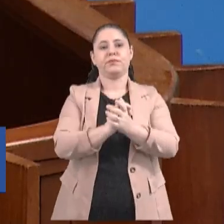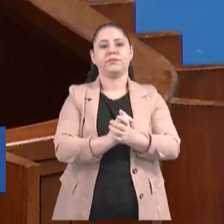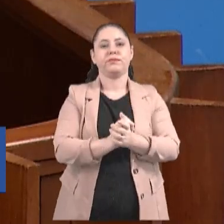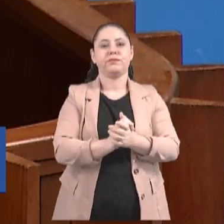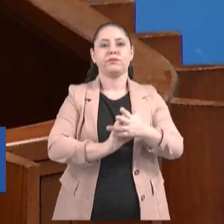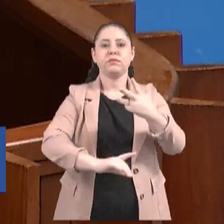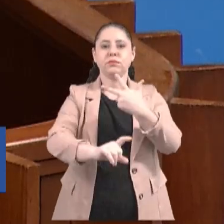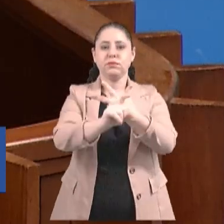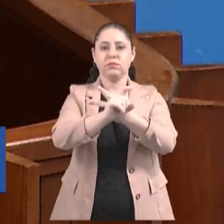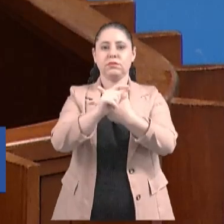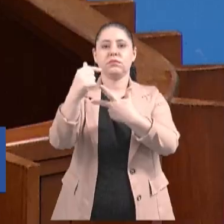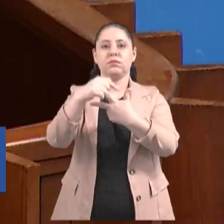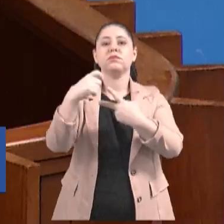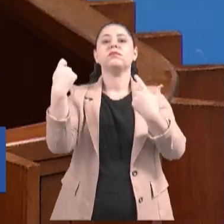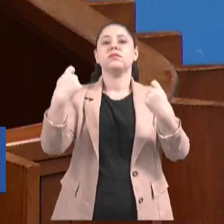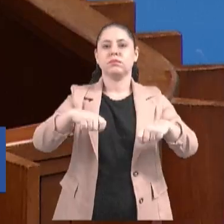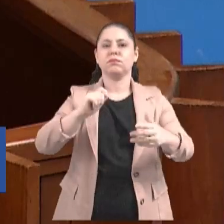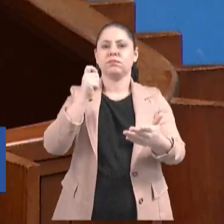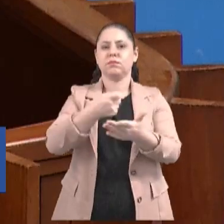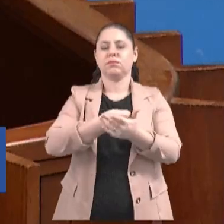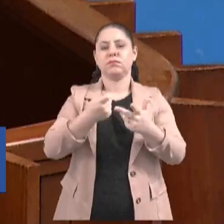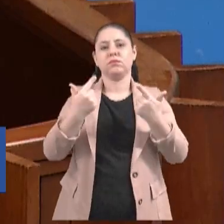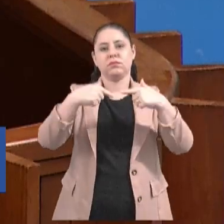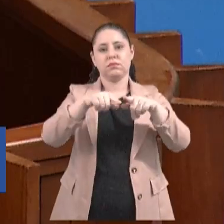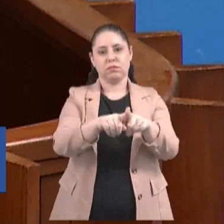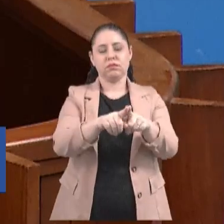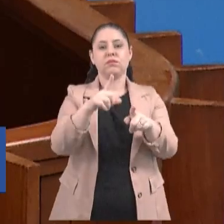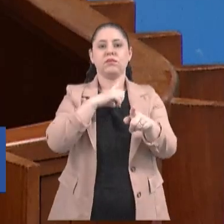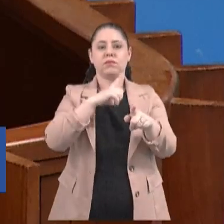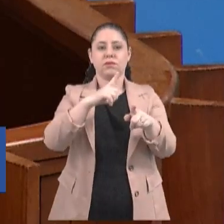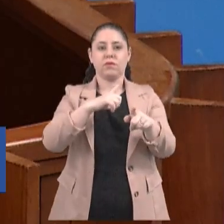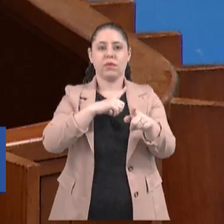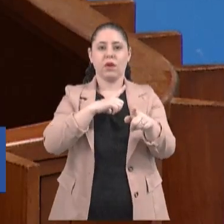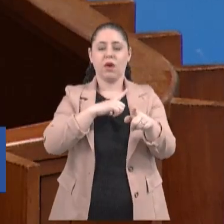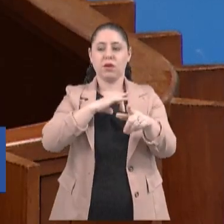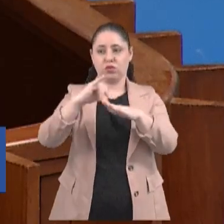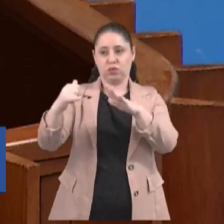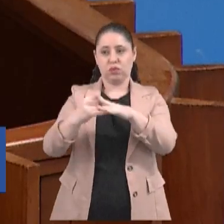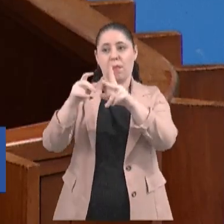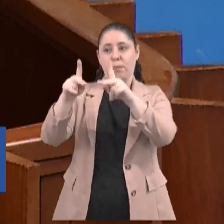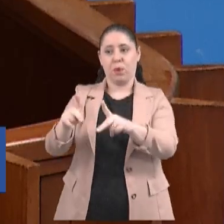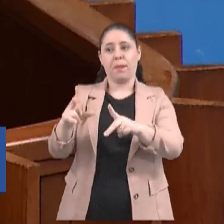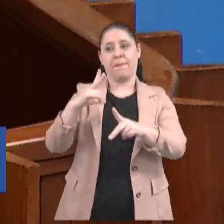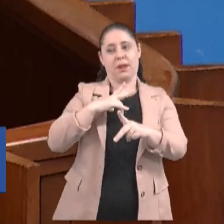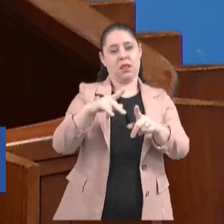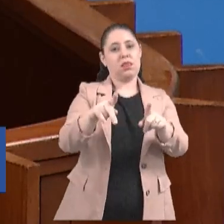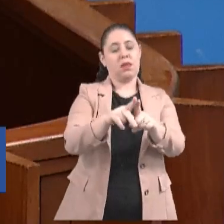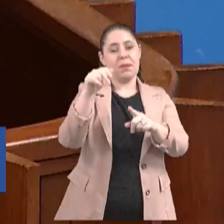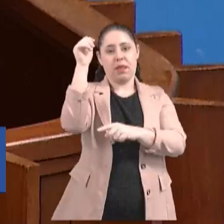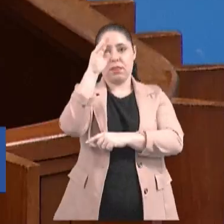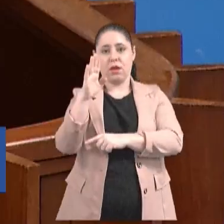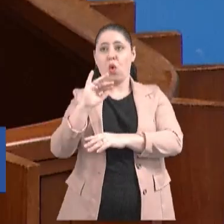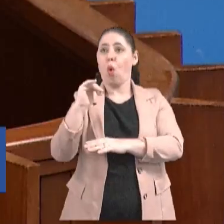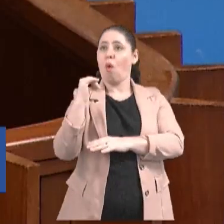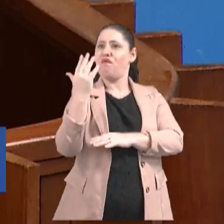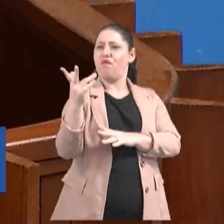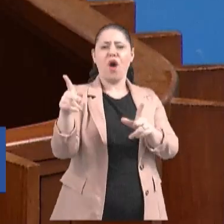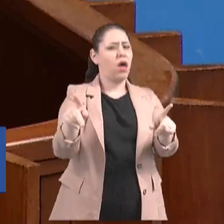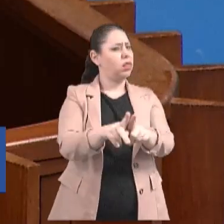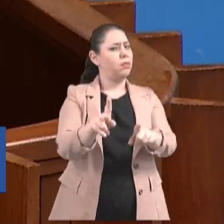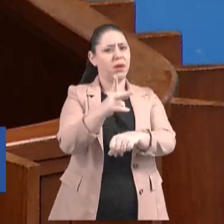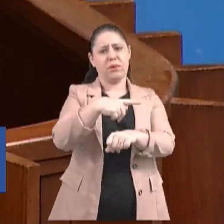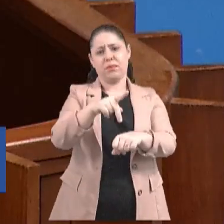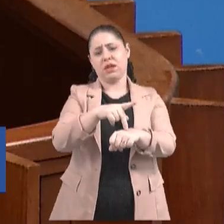O Poder Executivo deverá firmar convênios e parcerias com entidades públicas e privadas, nacionais ou